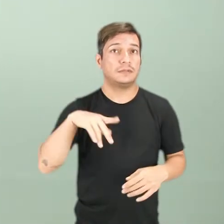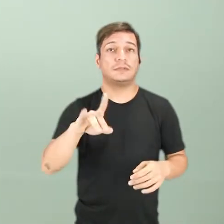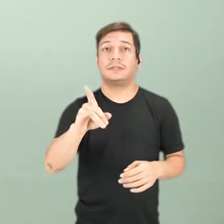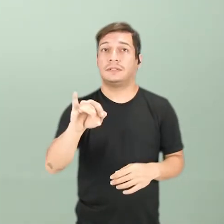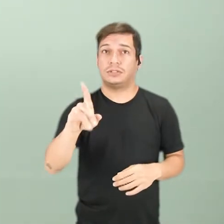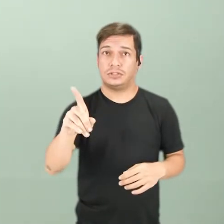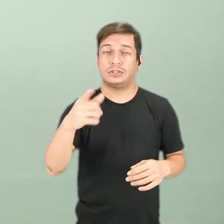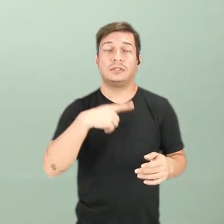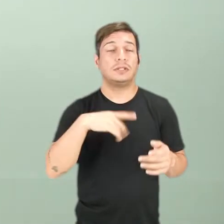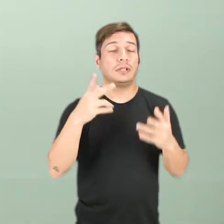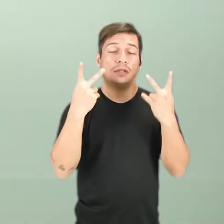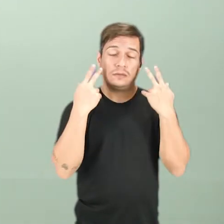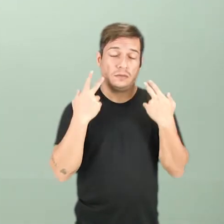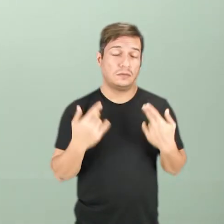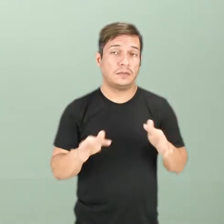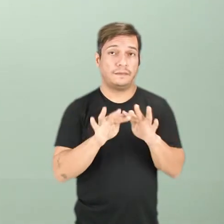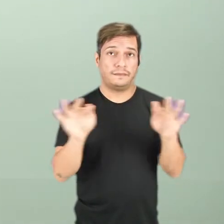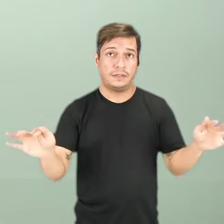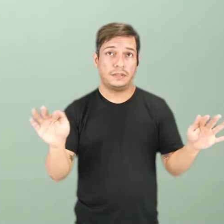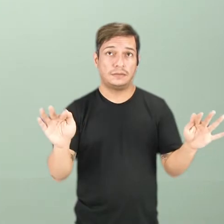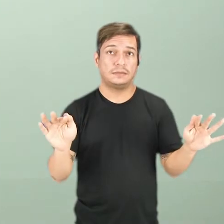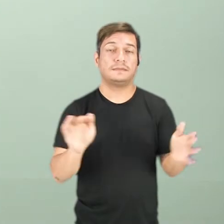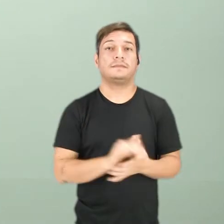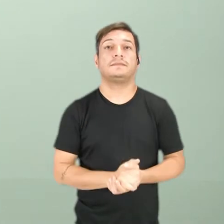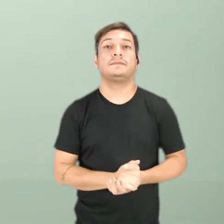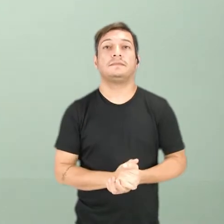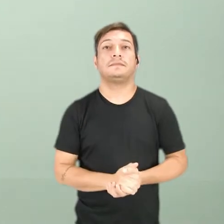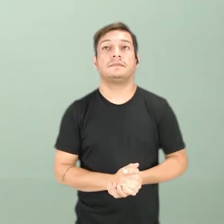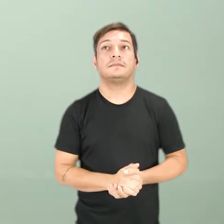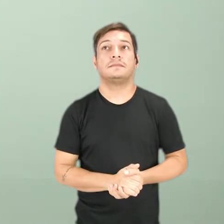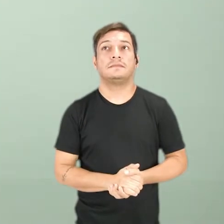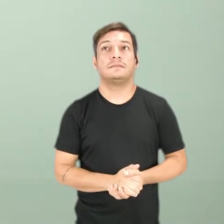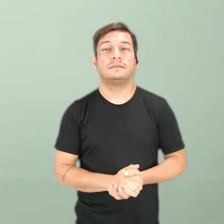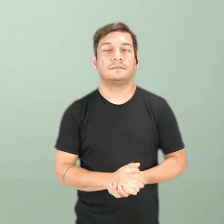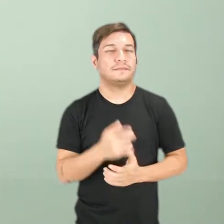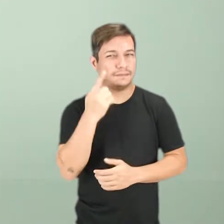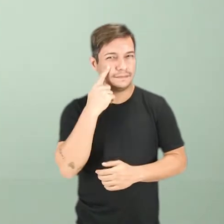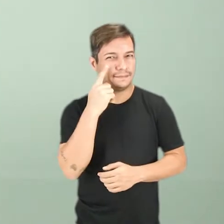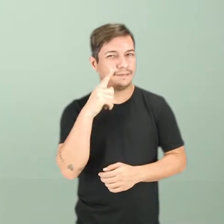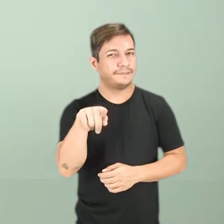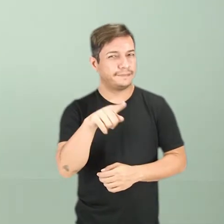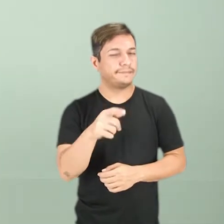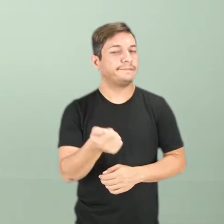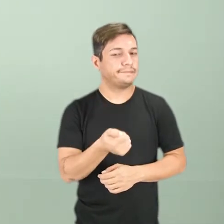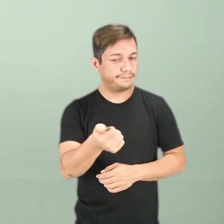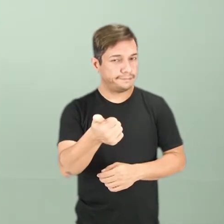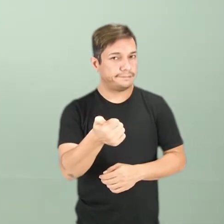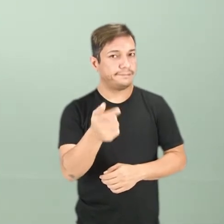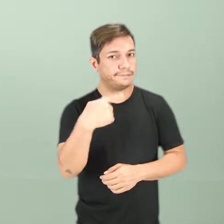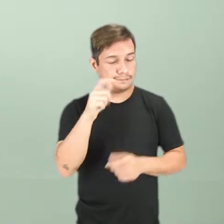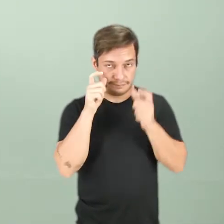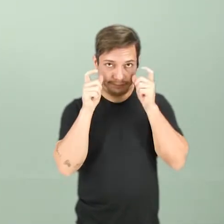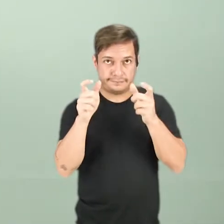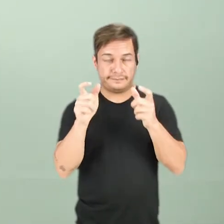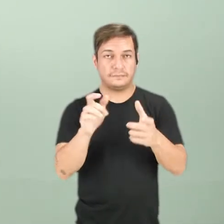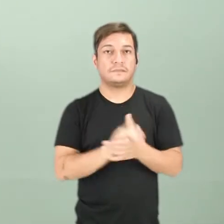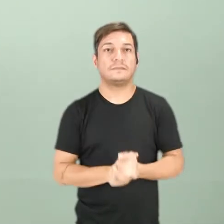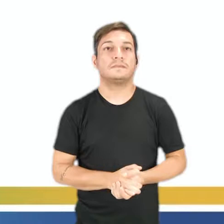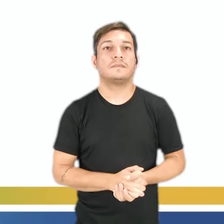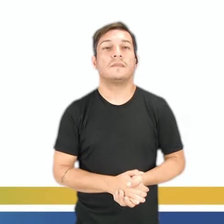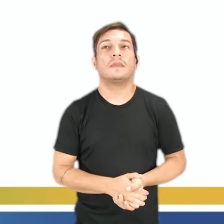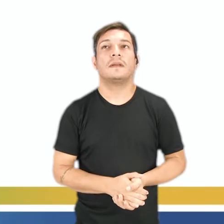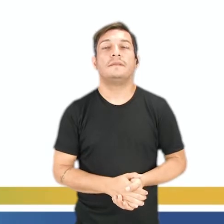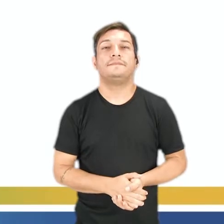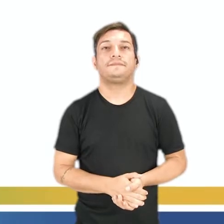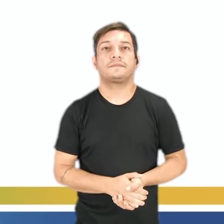volta para sua forma original, como ele é. Tá bom? Peguei vocês, né? Isso é só para você ficar bem atento. Vamos para outra